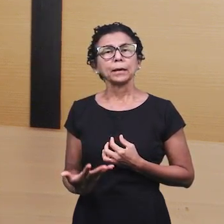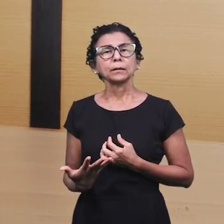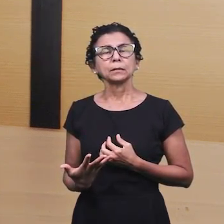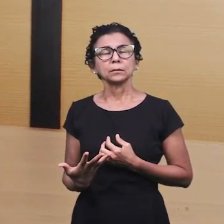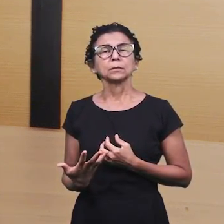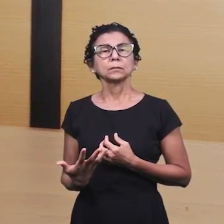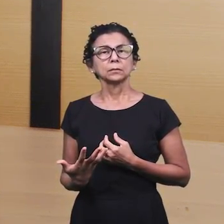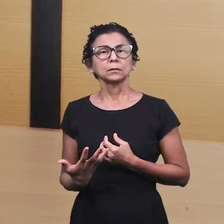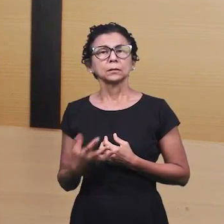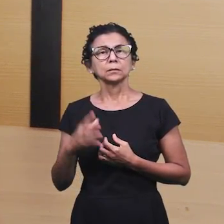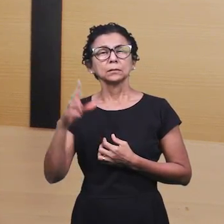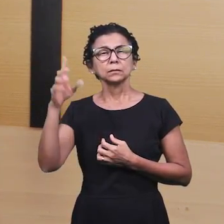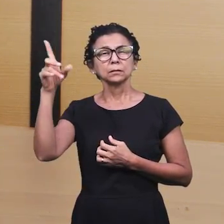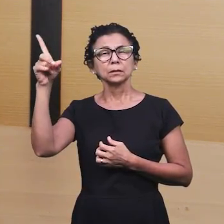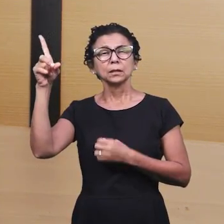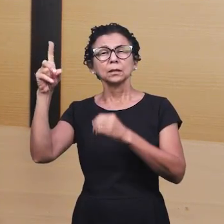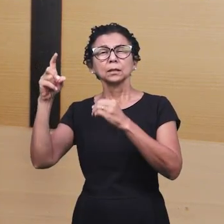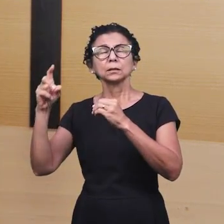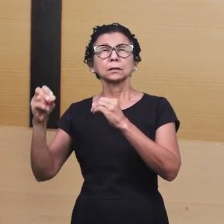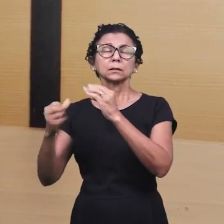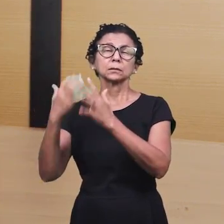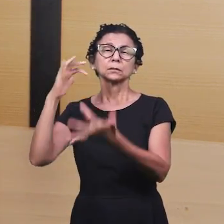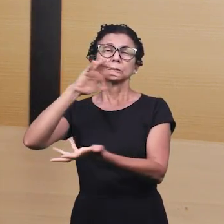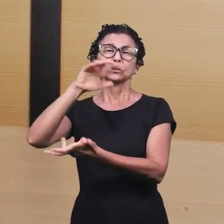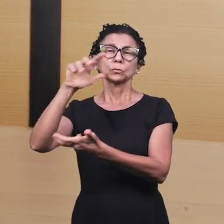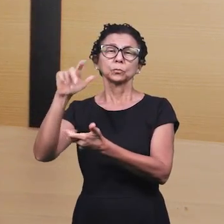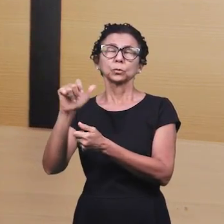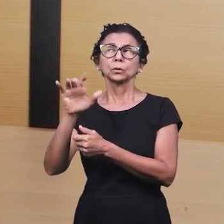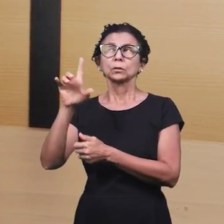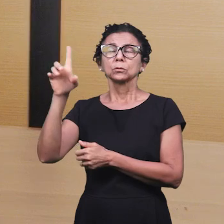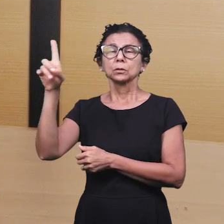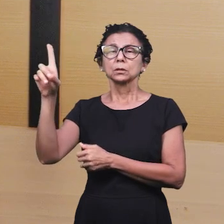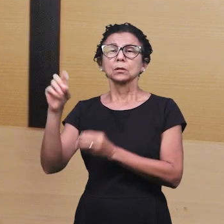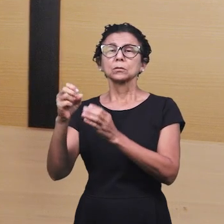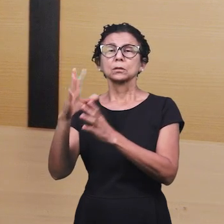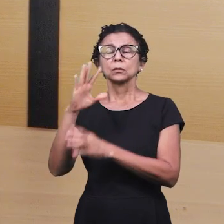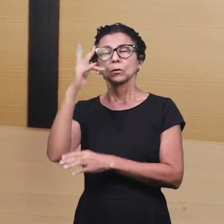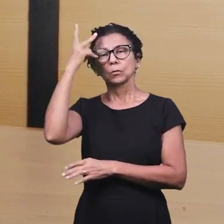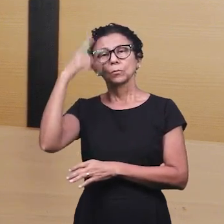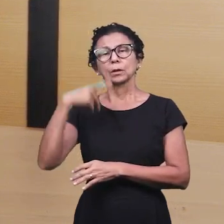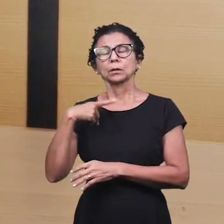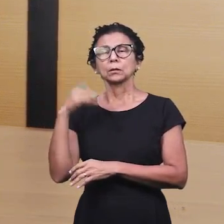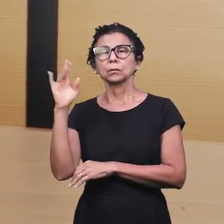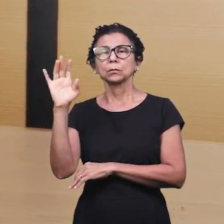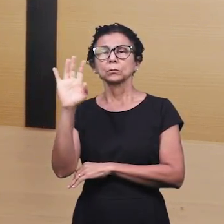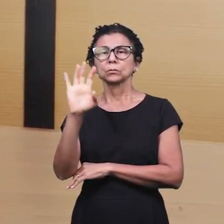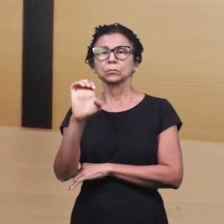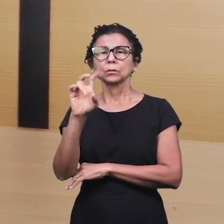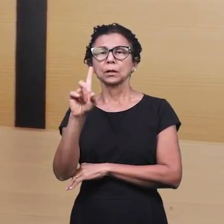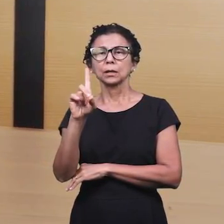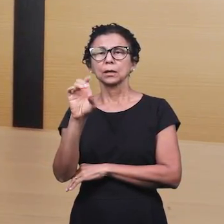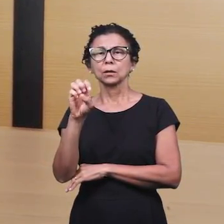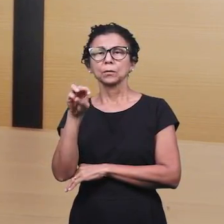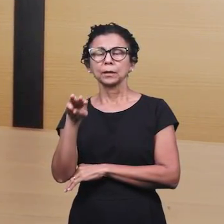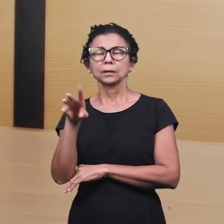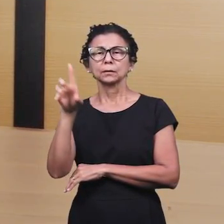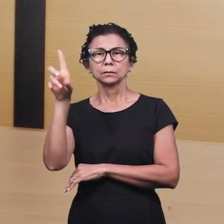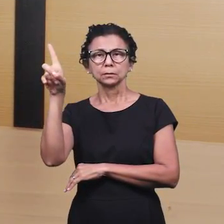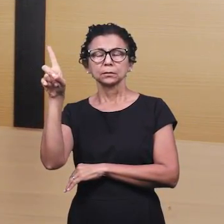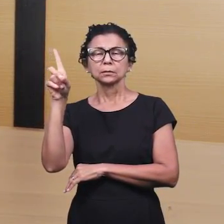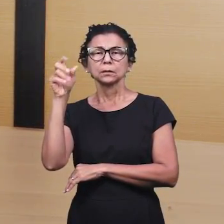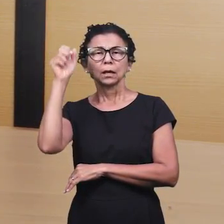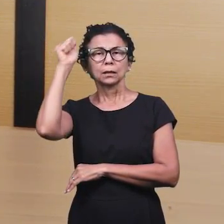princípio, no Éden, na avaliação do Senhor, aquilo que era bom para o homem. E a família também está